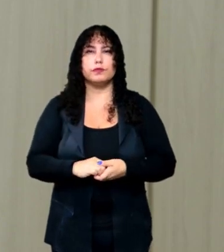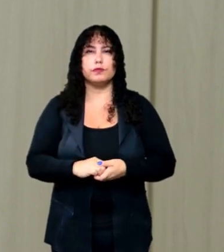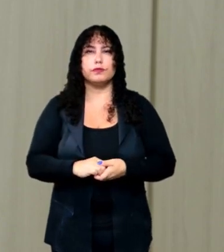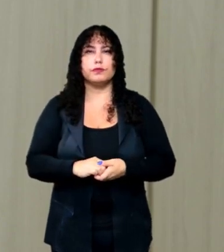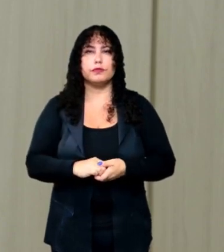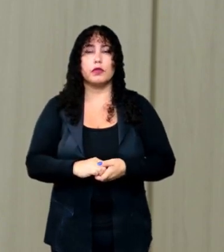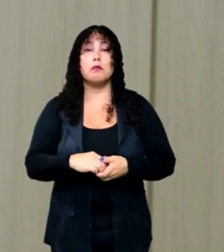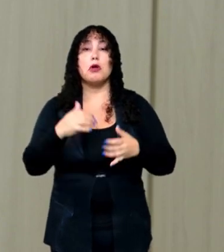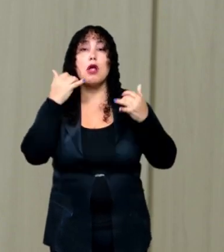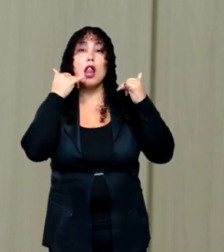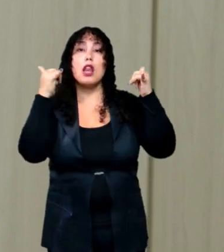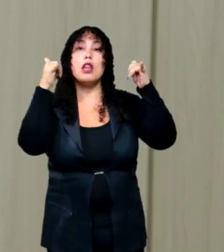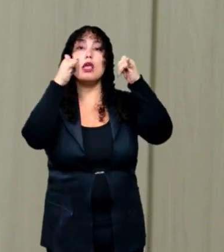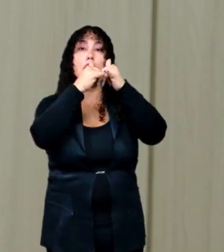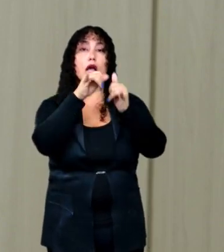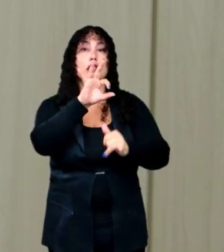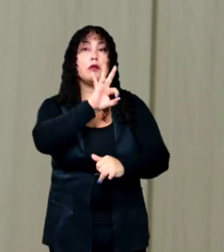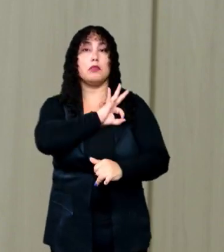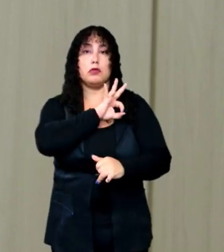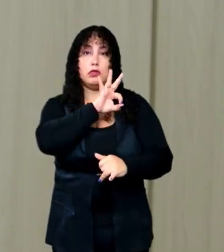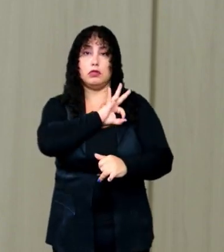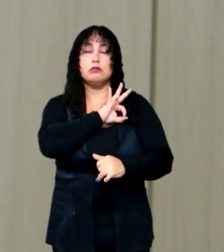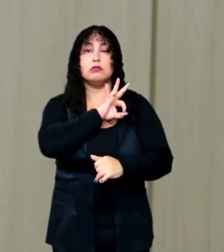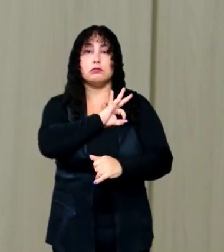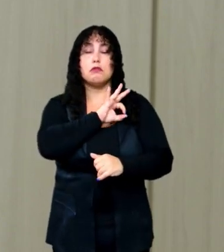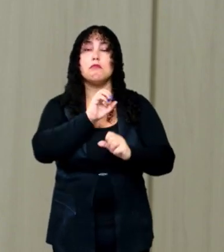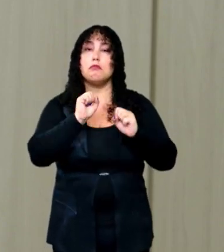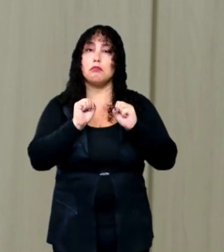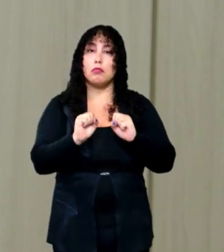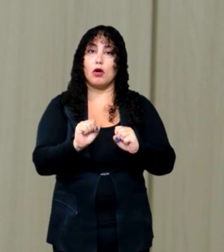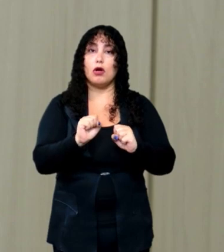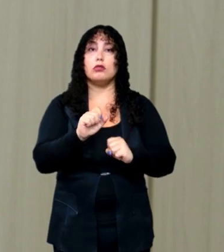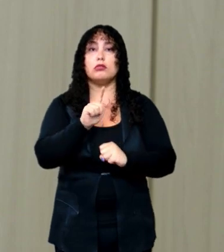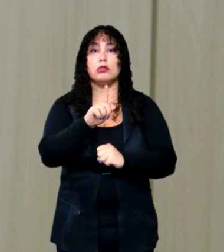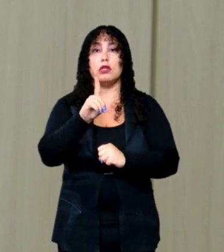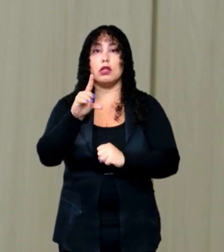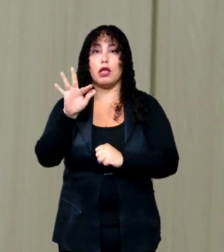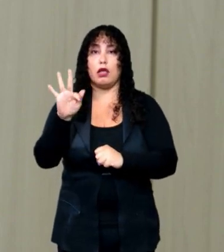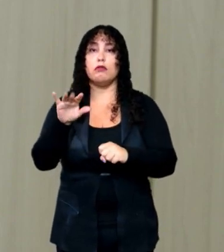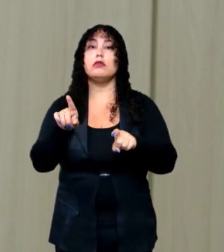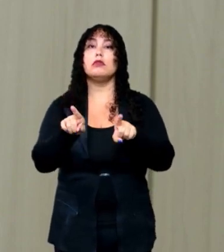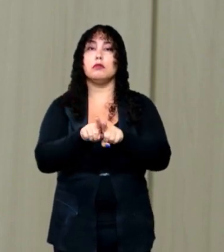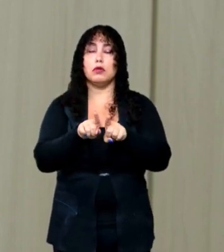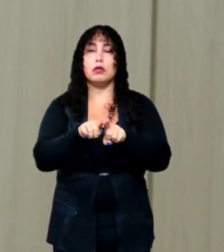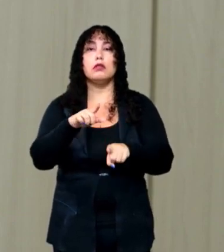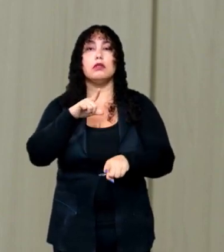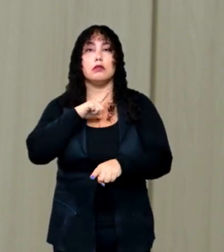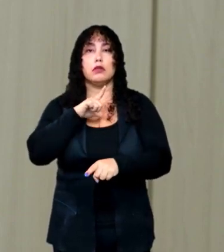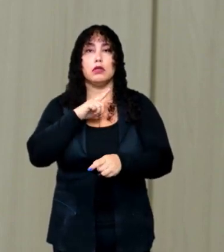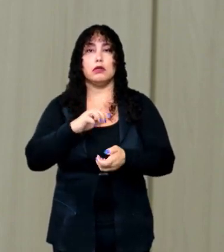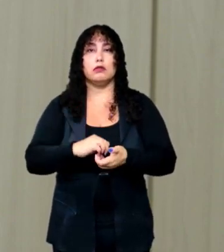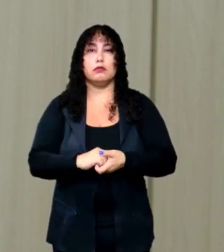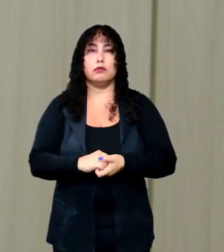Então, pode ligar direto na polícia, no canal da polícia. Né? O GDF já tem essa